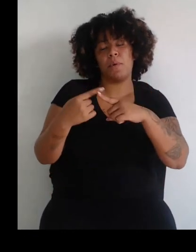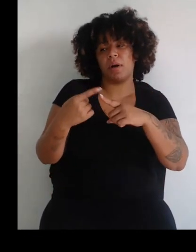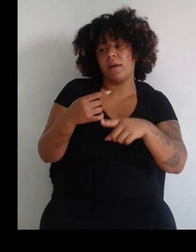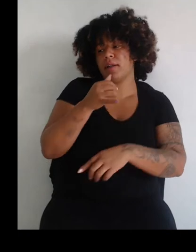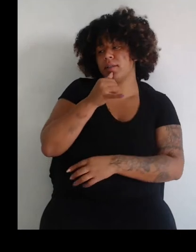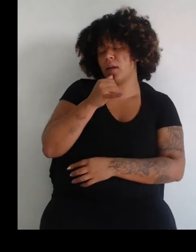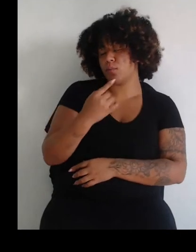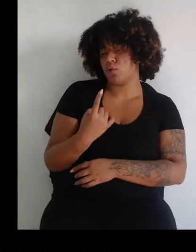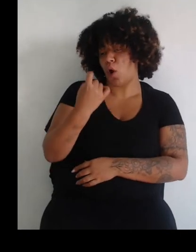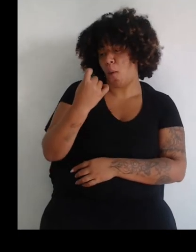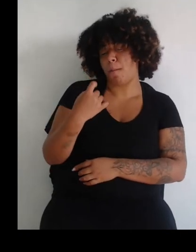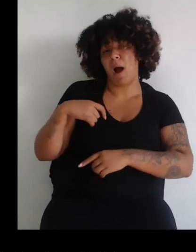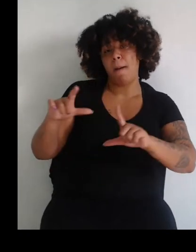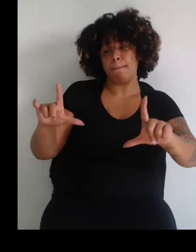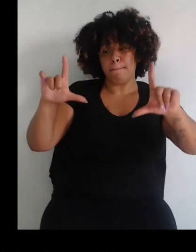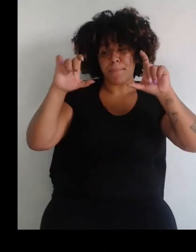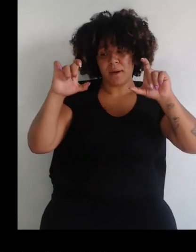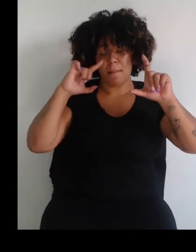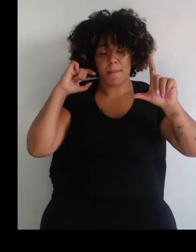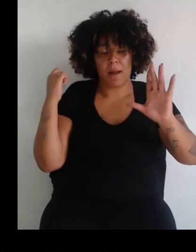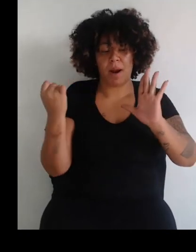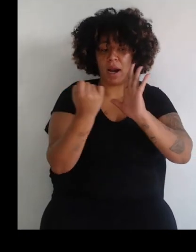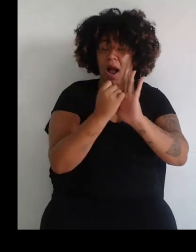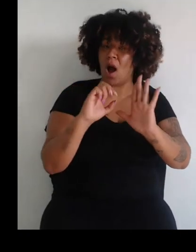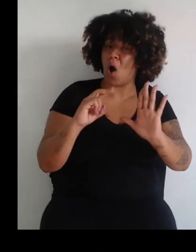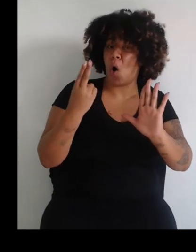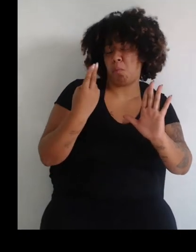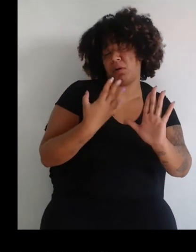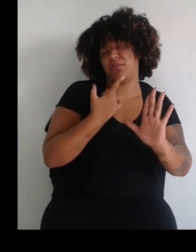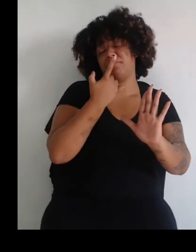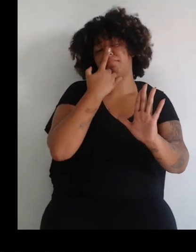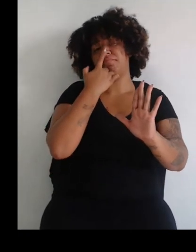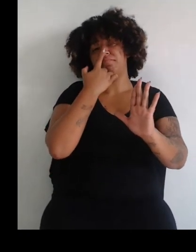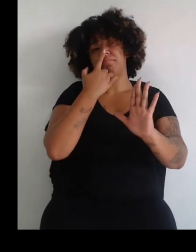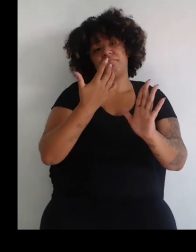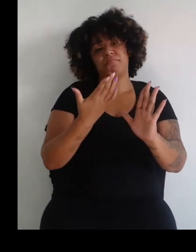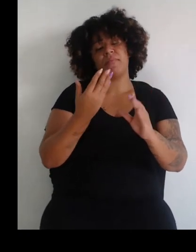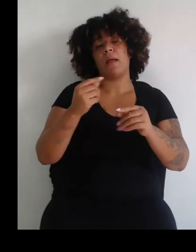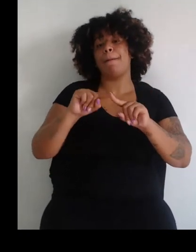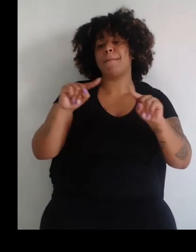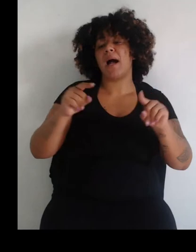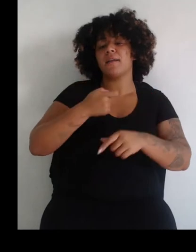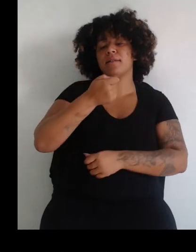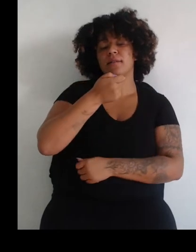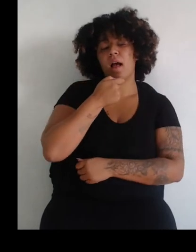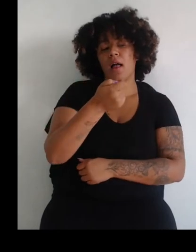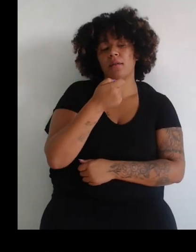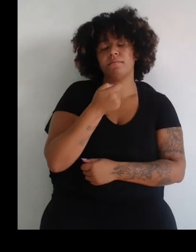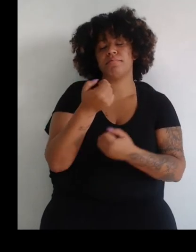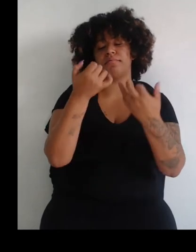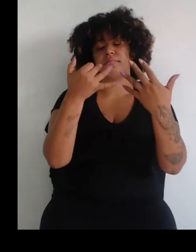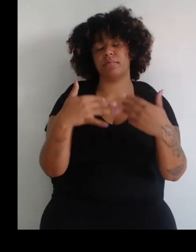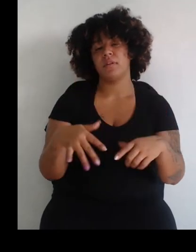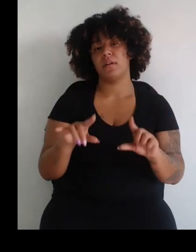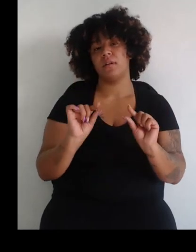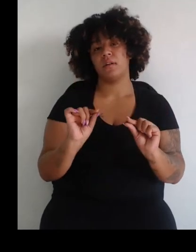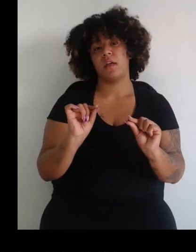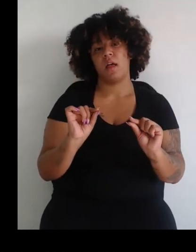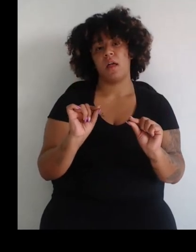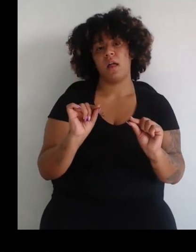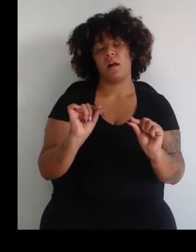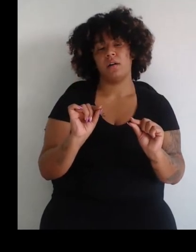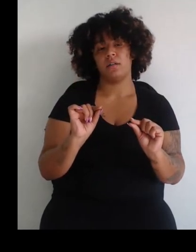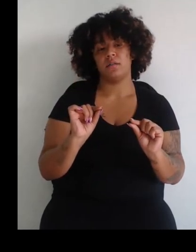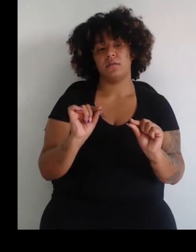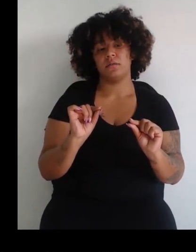superficial pensando no papel estratégico dessas entrevistas na construção da reputação de bacon é compreensível porque Silvestre não tem